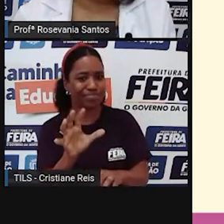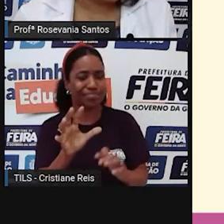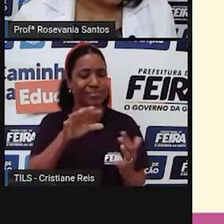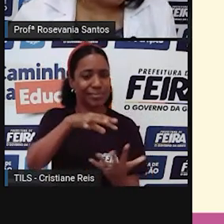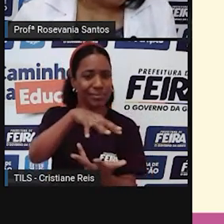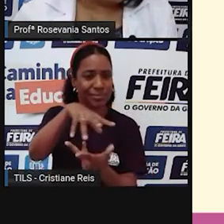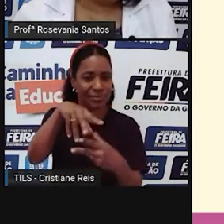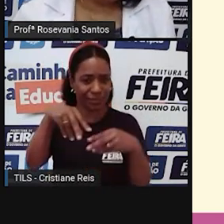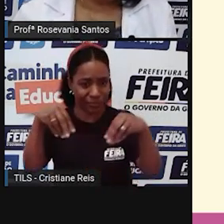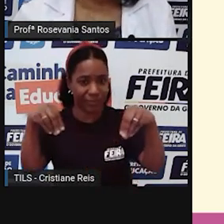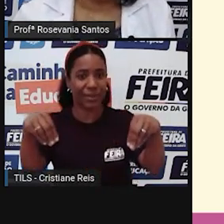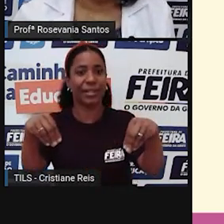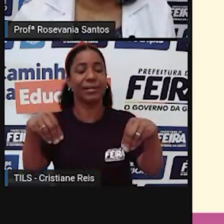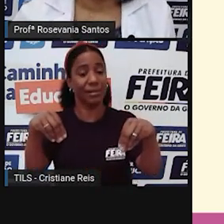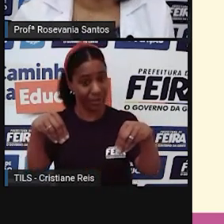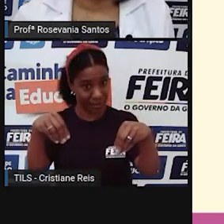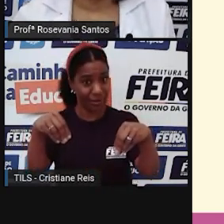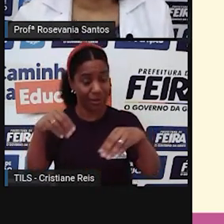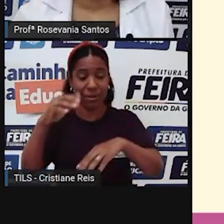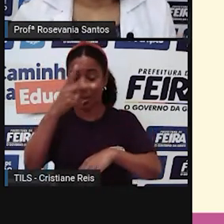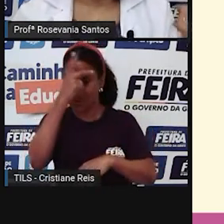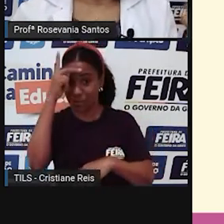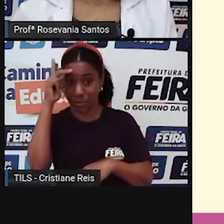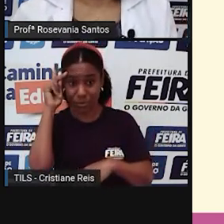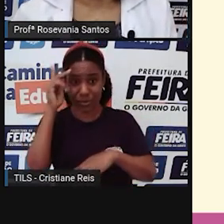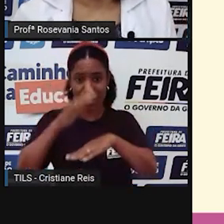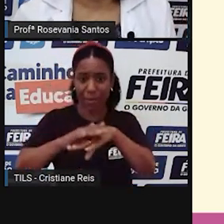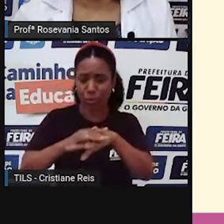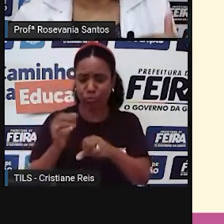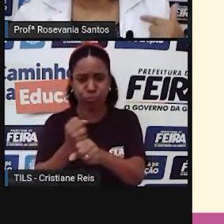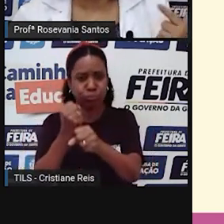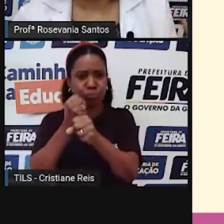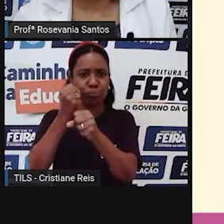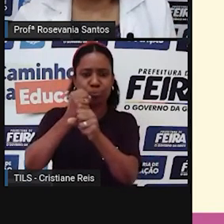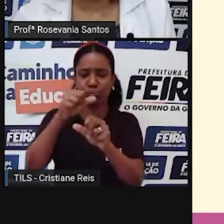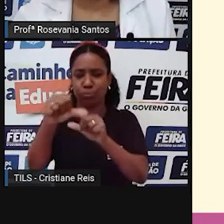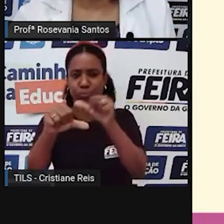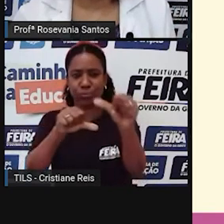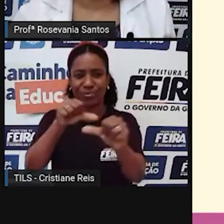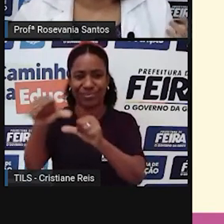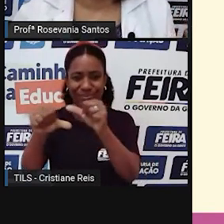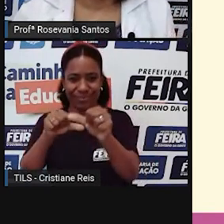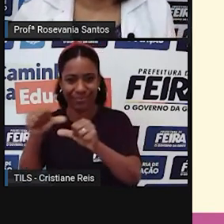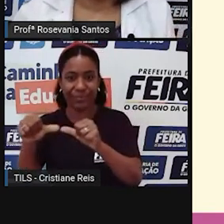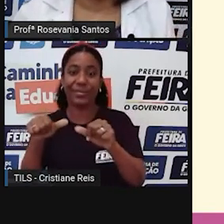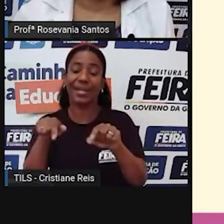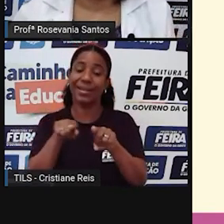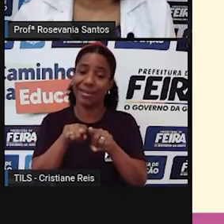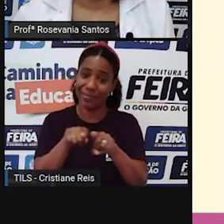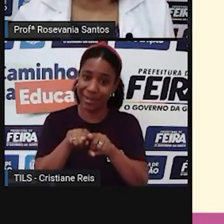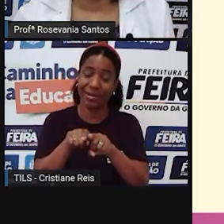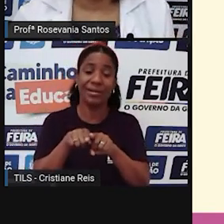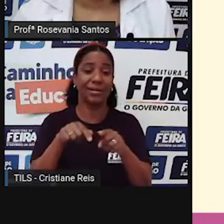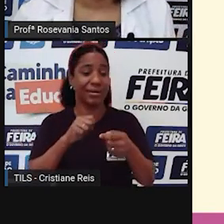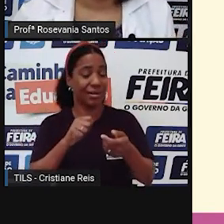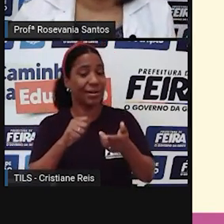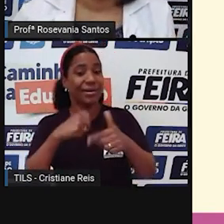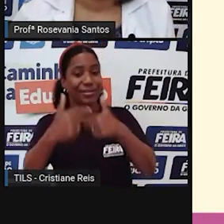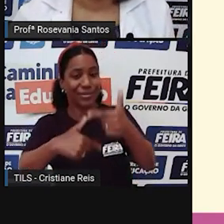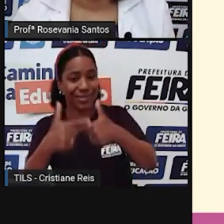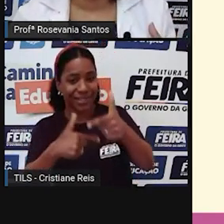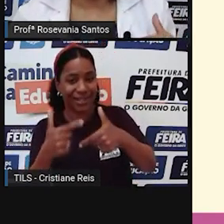homem, que a gente está todo dia transformando e retransformando, pelas diversas atividades, no caso, o trabalho, o